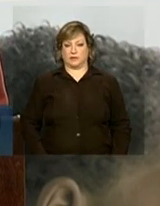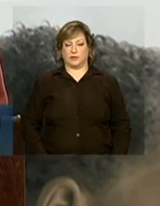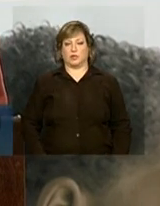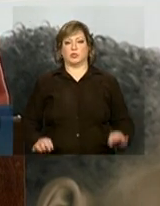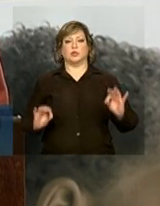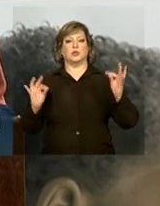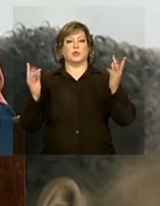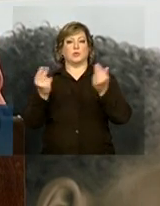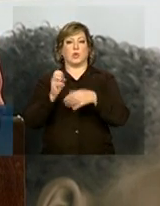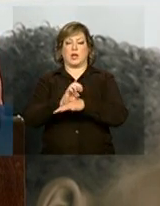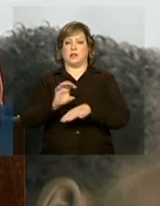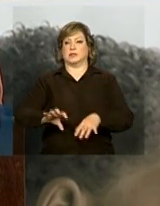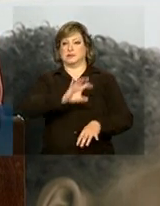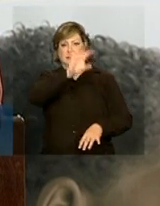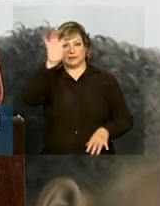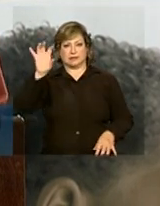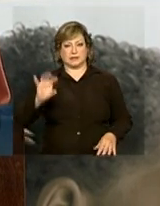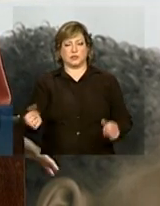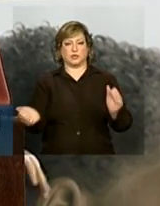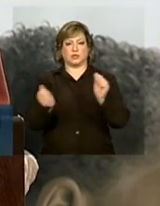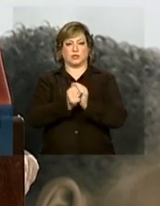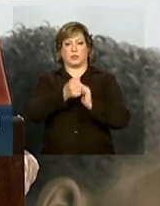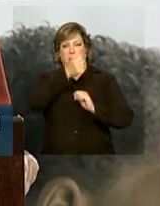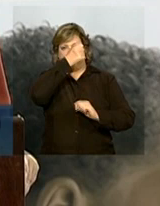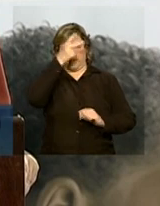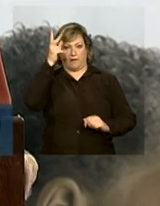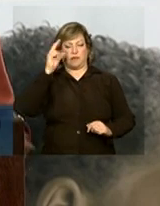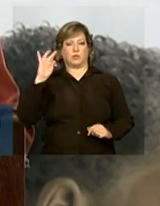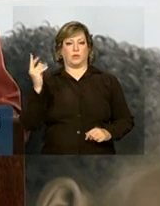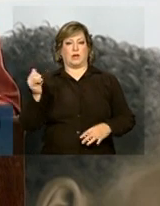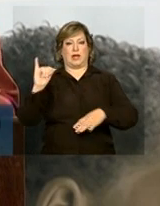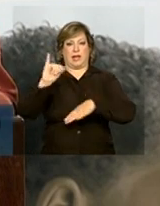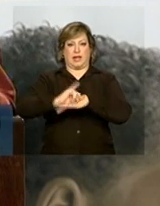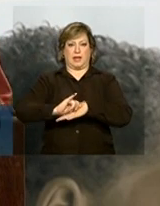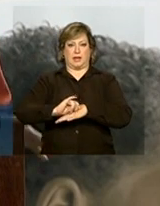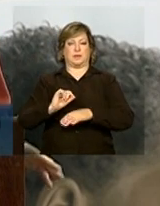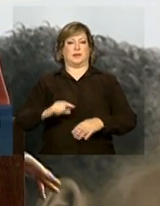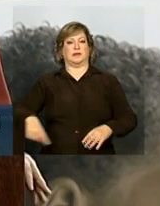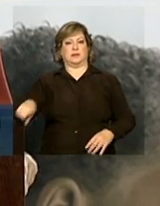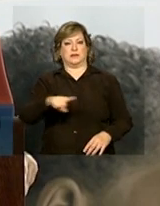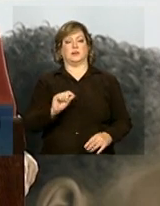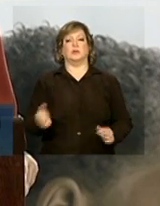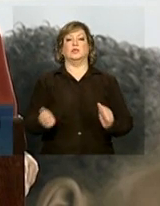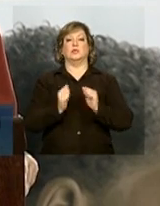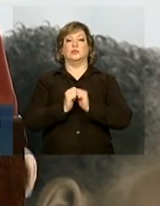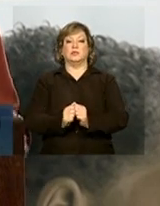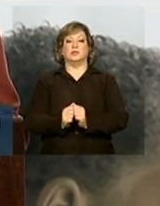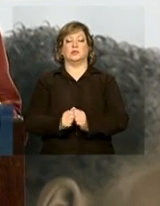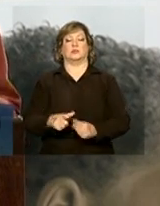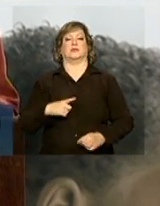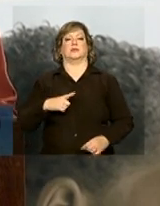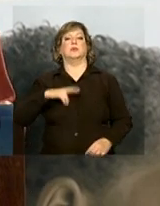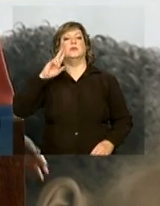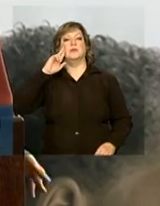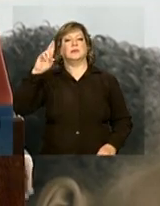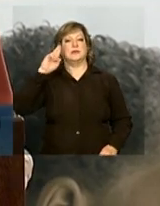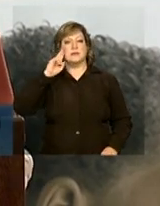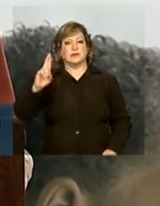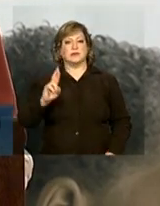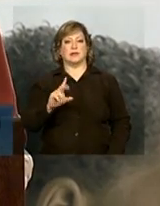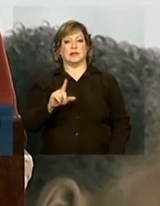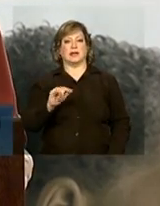de todos os estados, junto com os prefeitos das capitais, junto com as lideranças